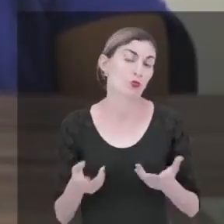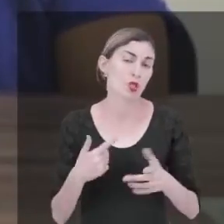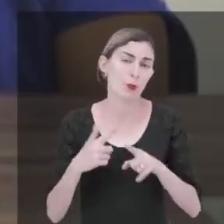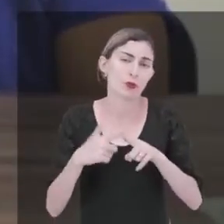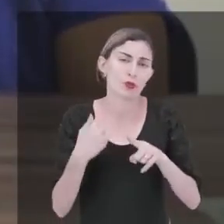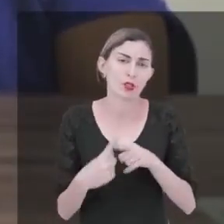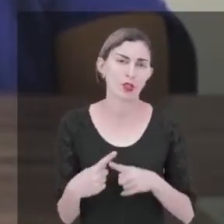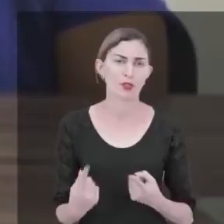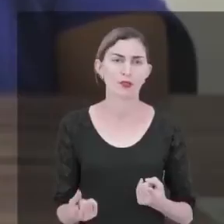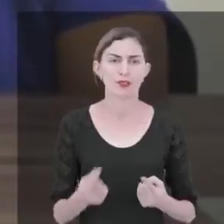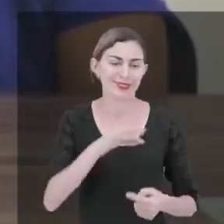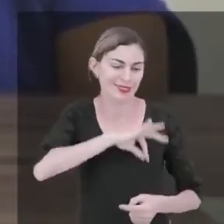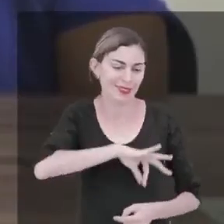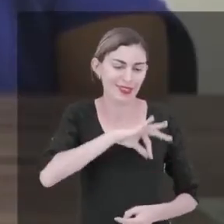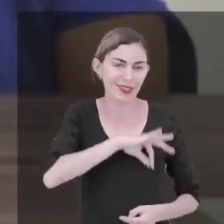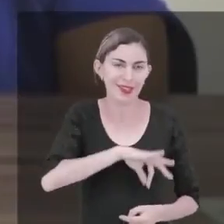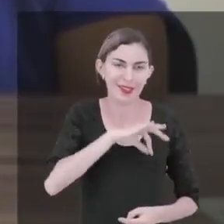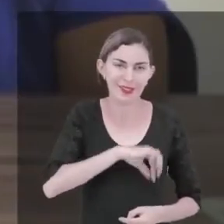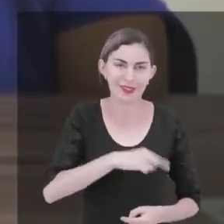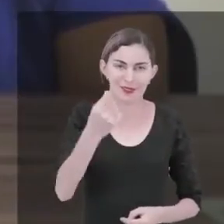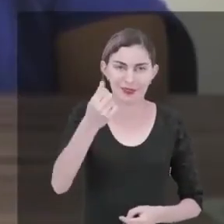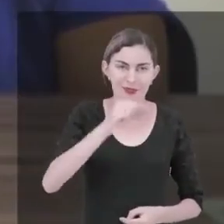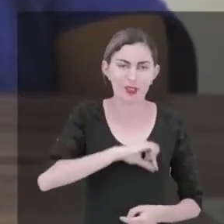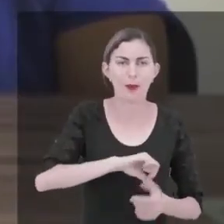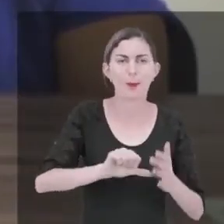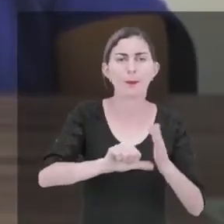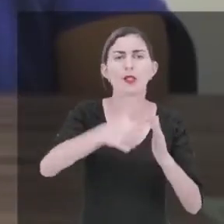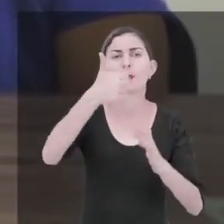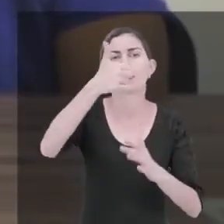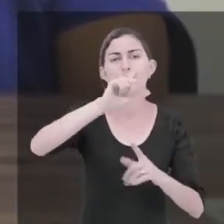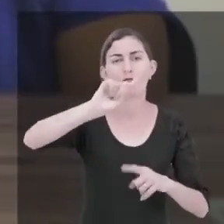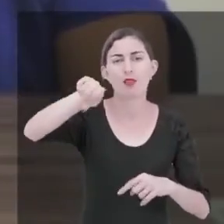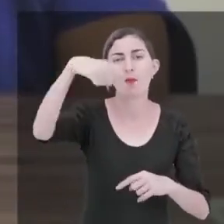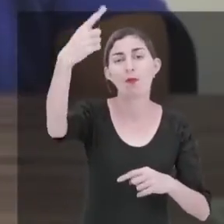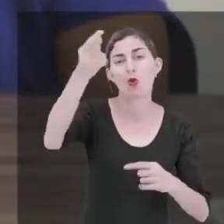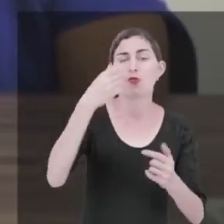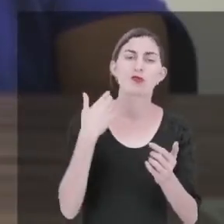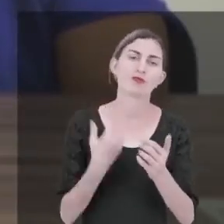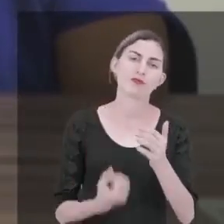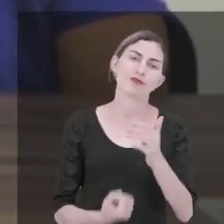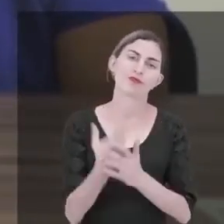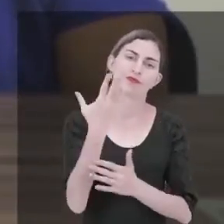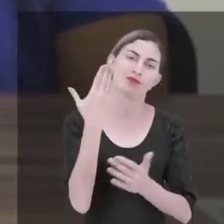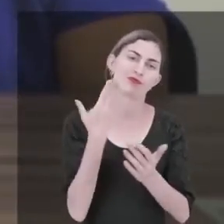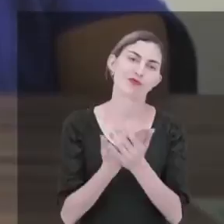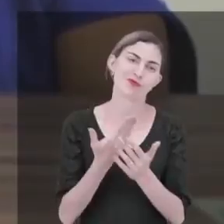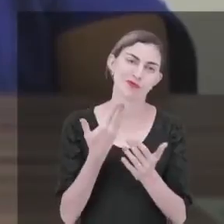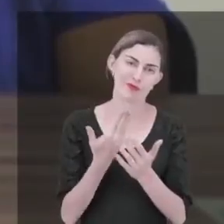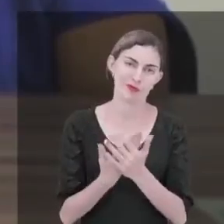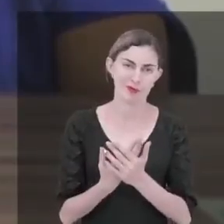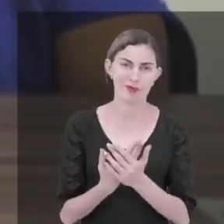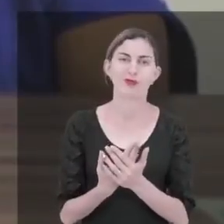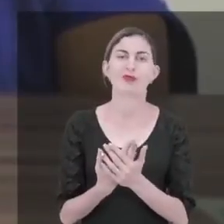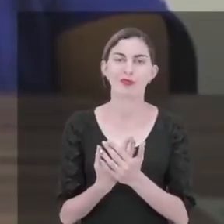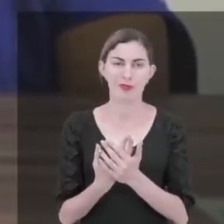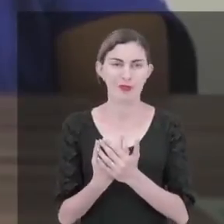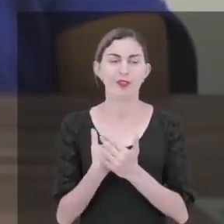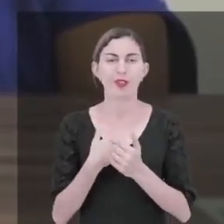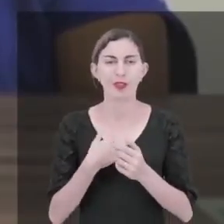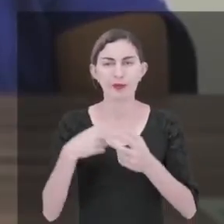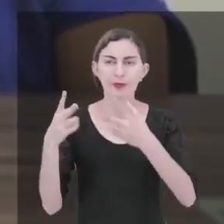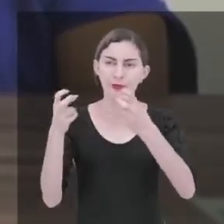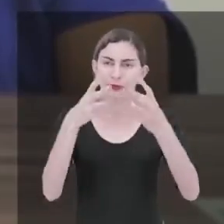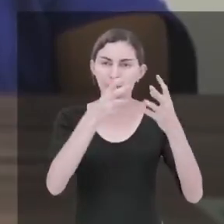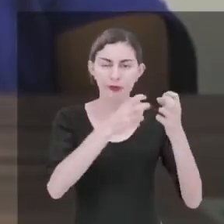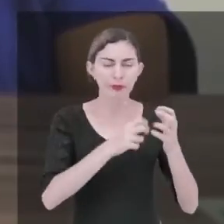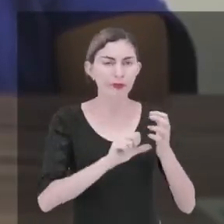enfim, porque os salários eles vieram primeiro do que os estudos. Na formação desses salários